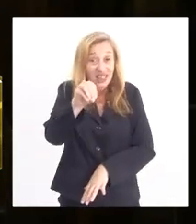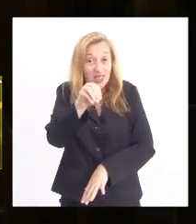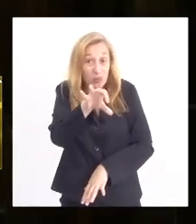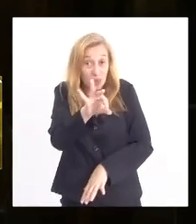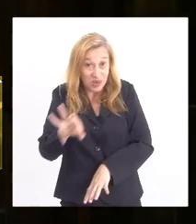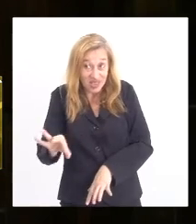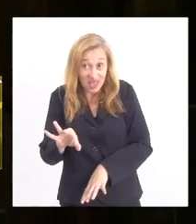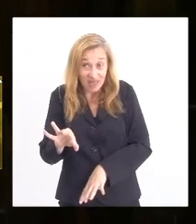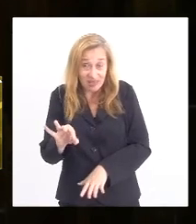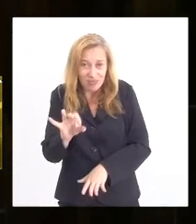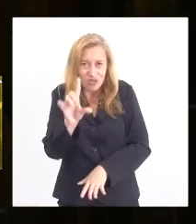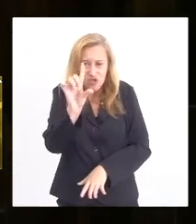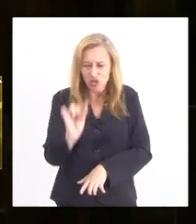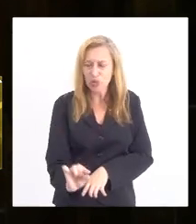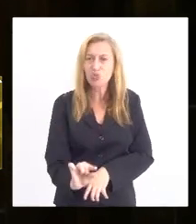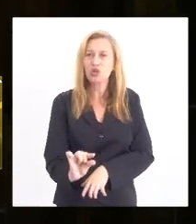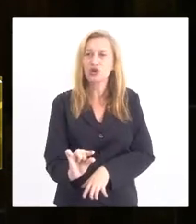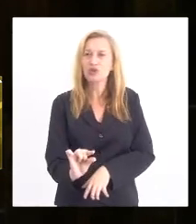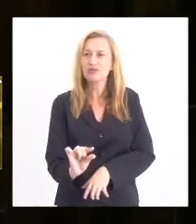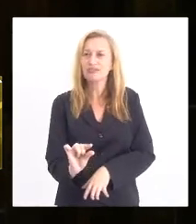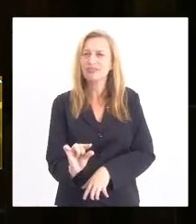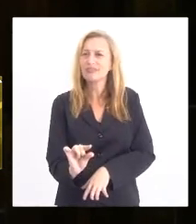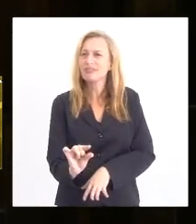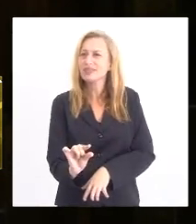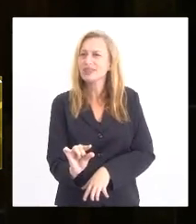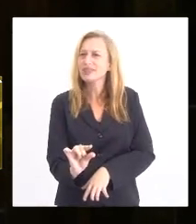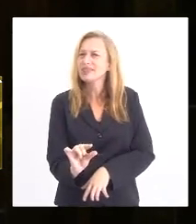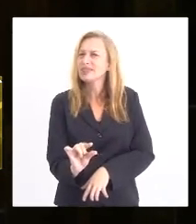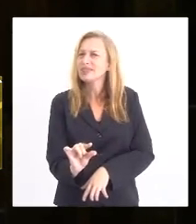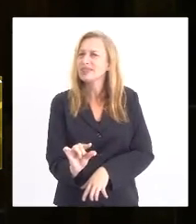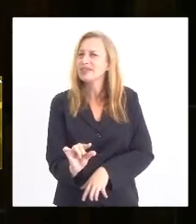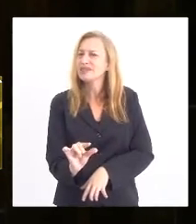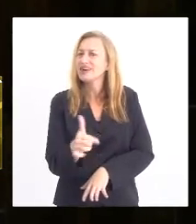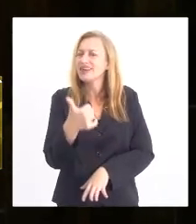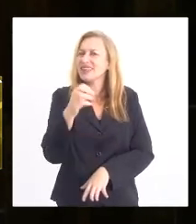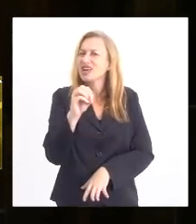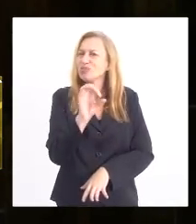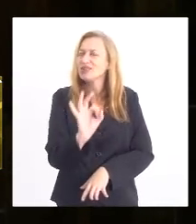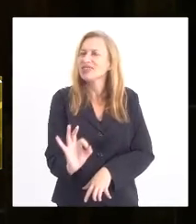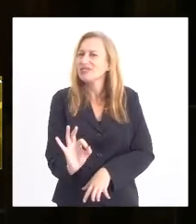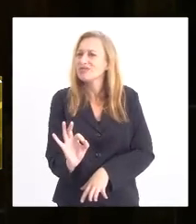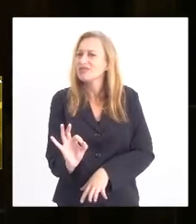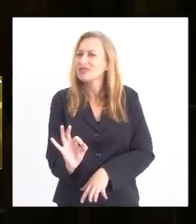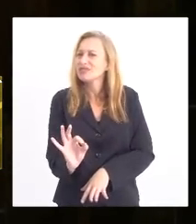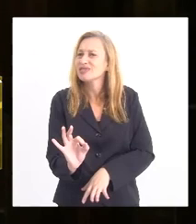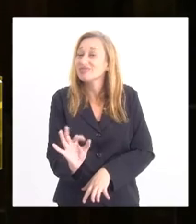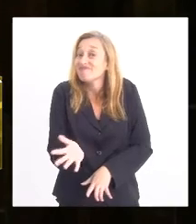por cento do PIB caiu praticamente tá funcionamento 10 porcento